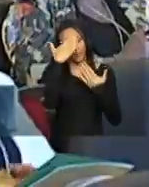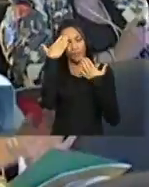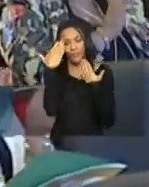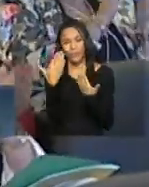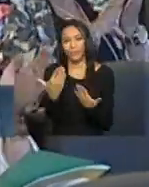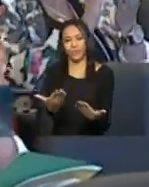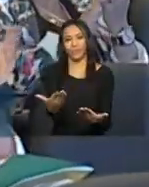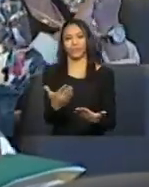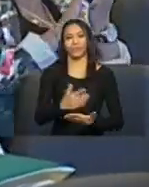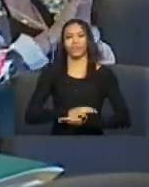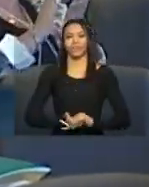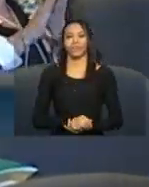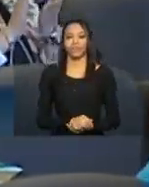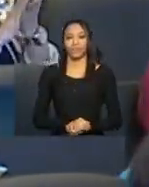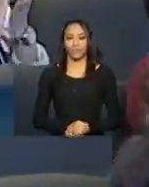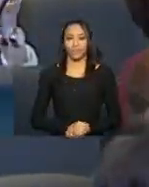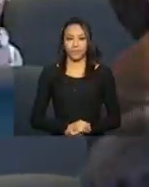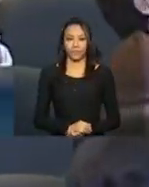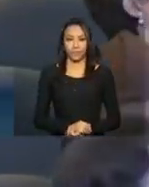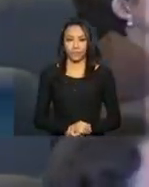obrigado.